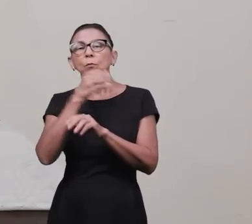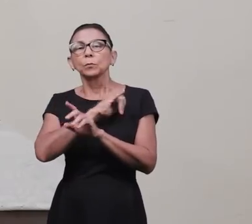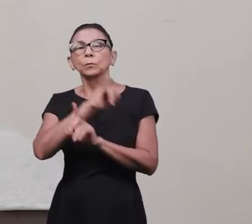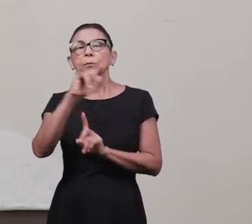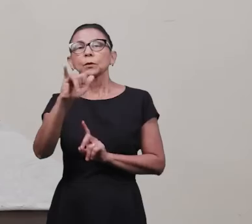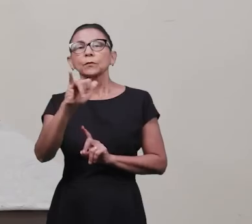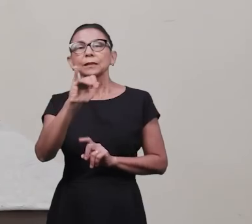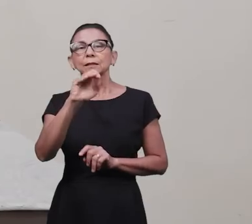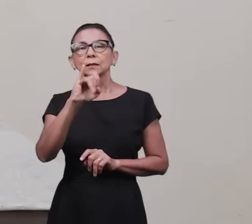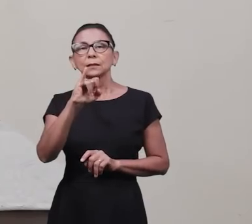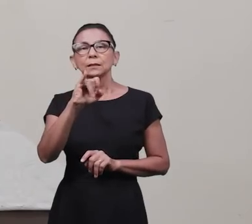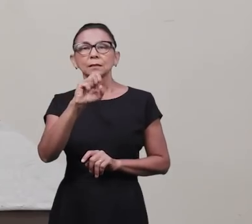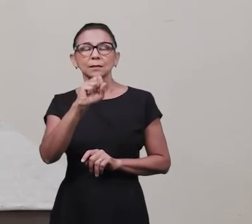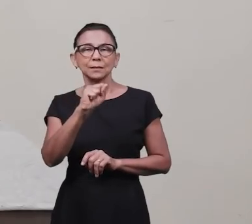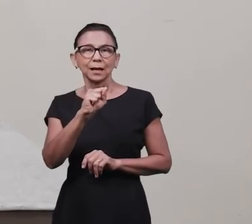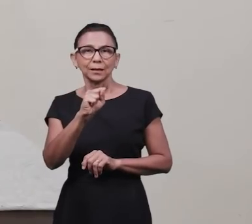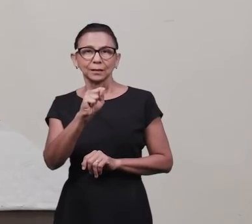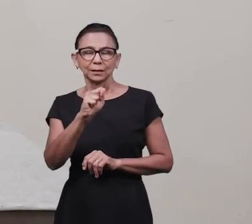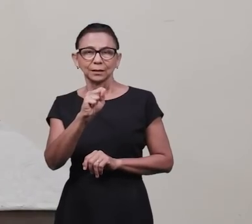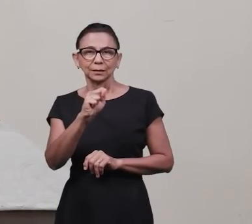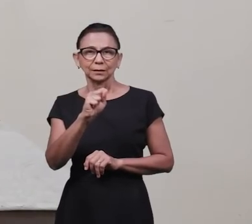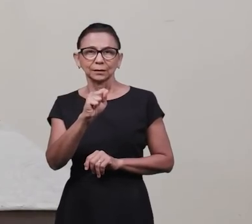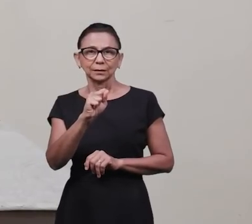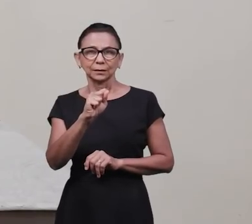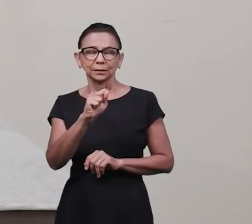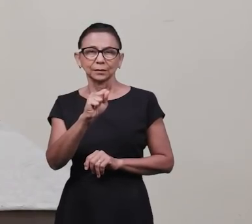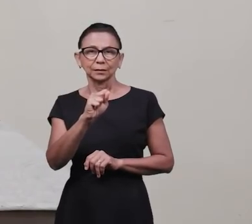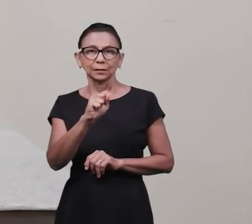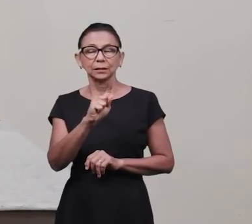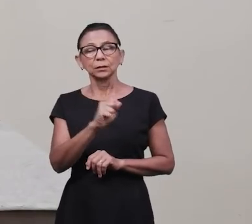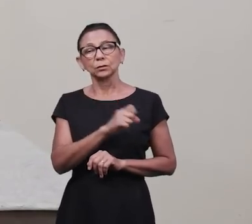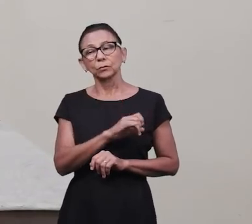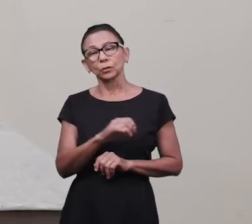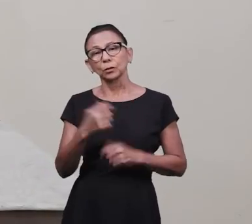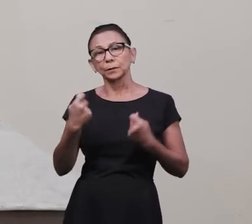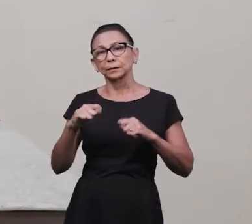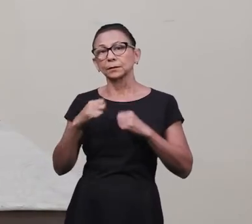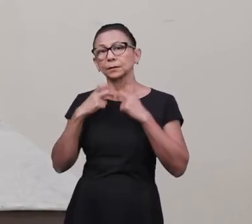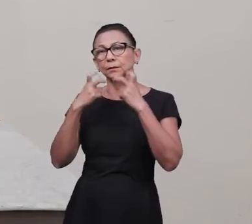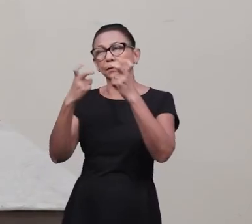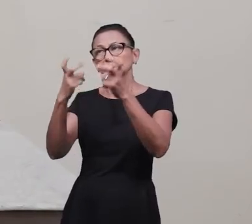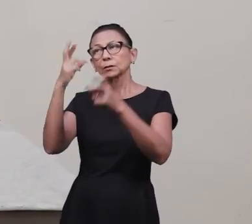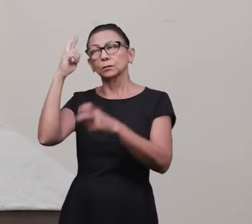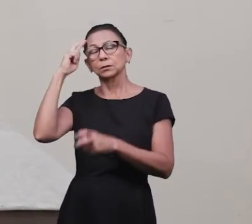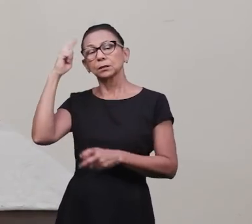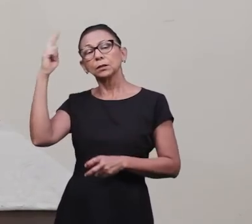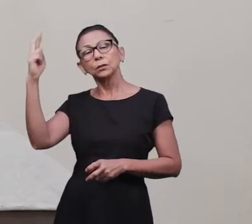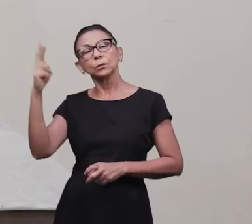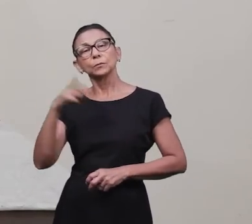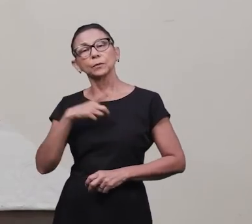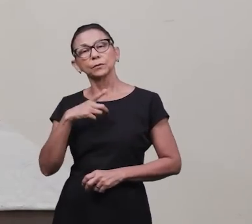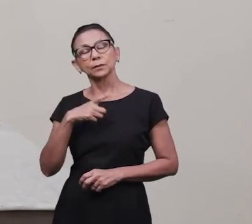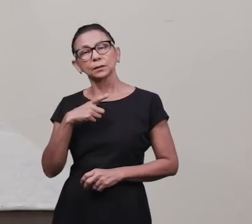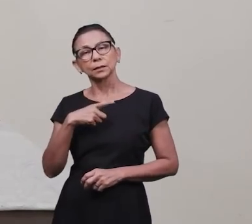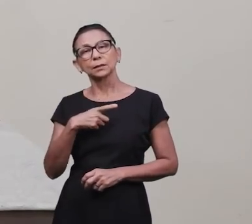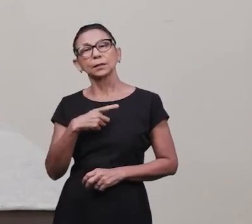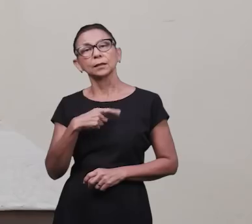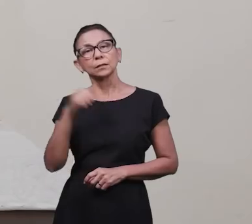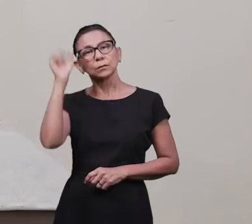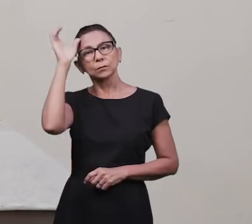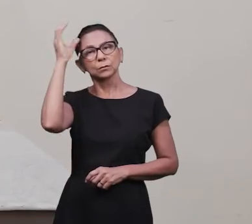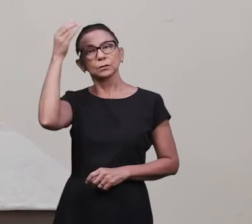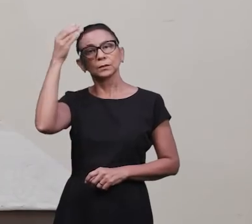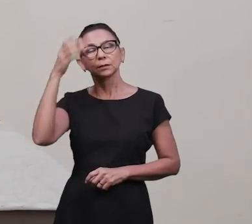que o Senhor dê resposta. Meus irmãos, e a resposta de Deus para o